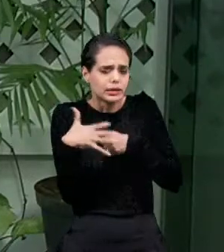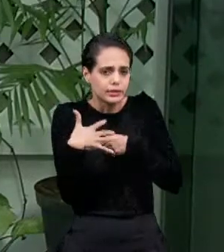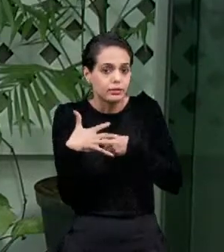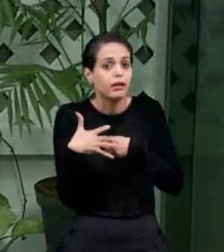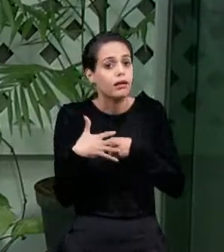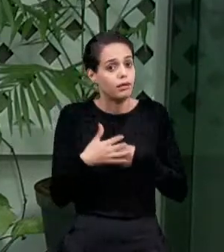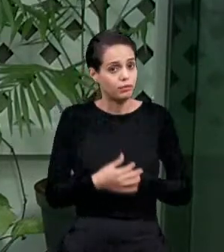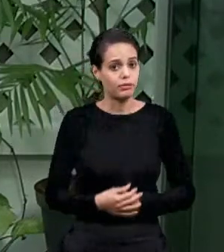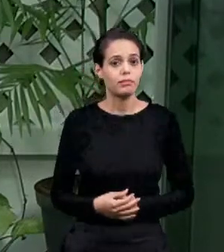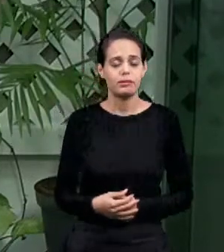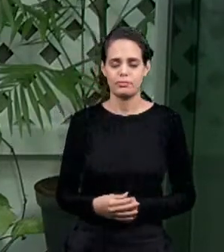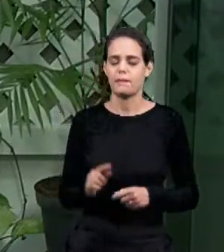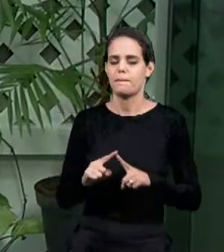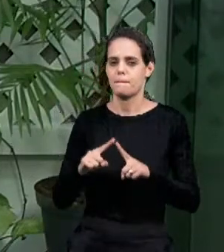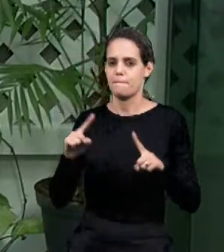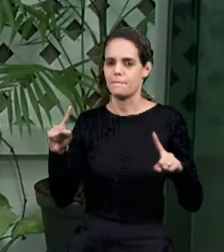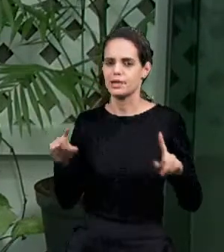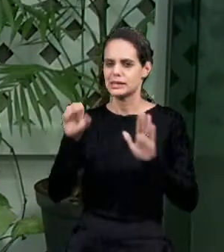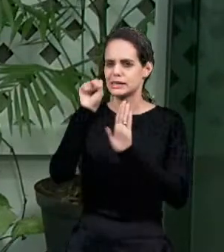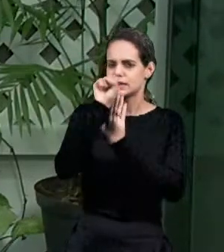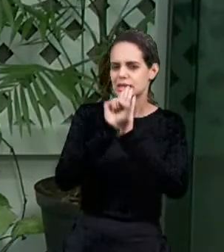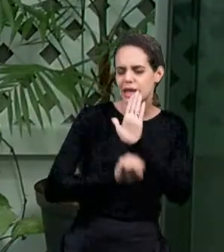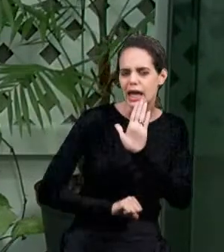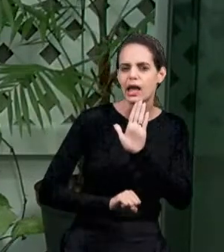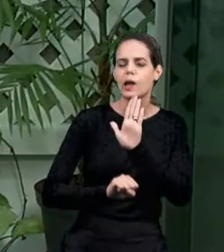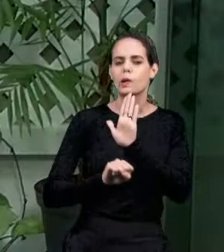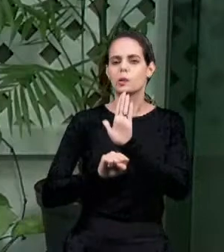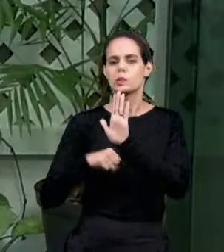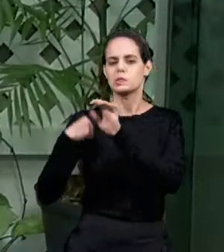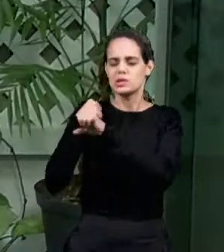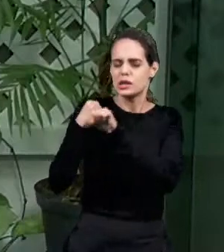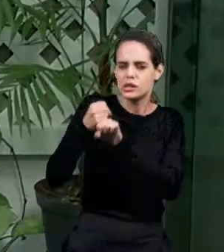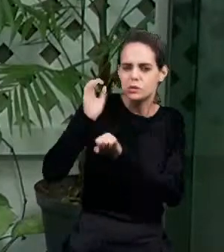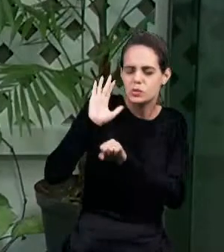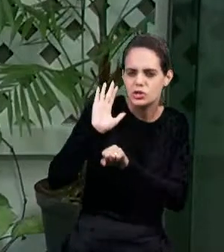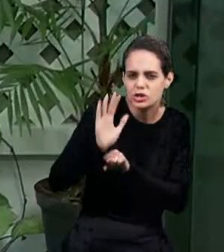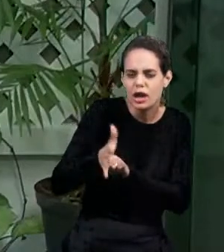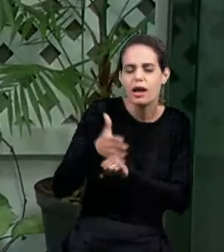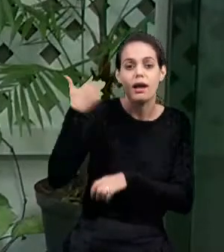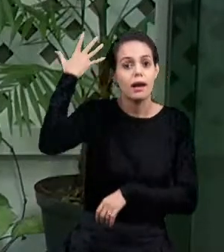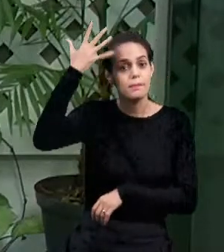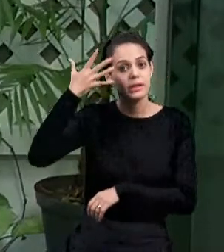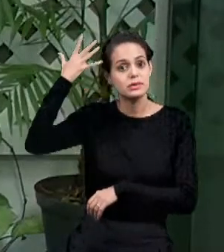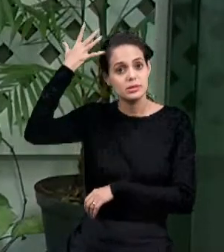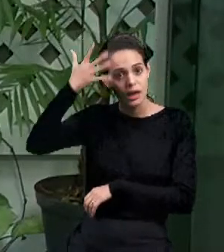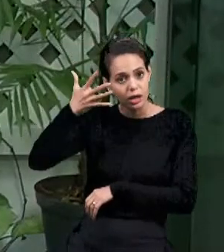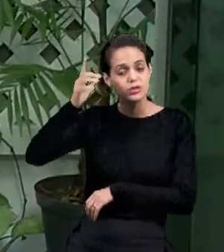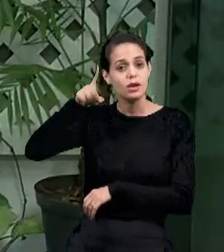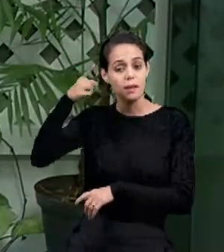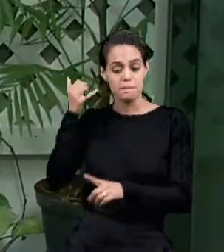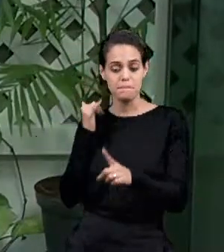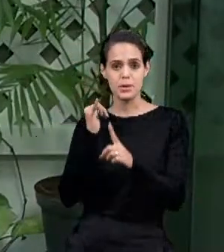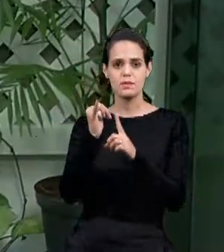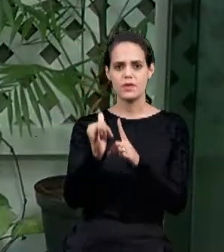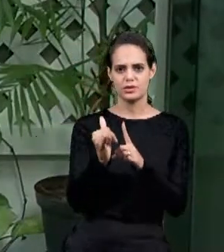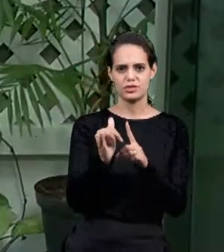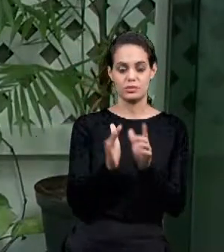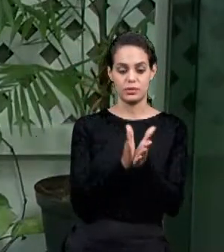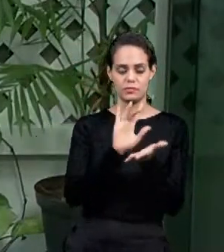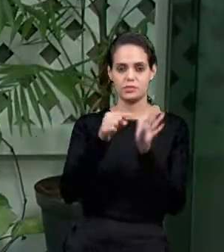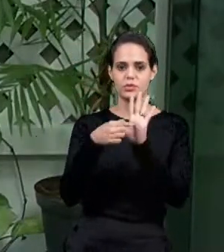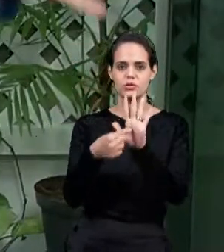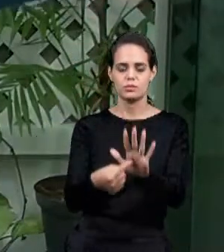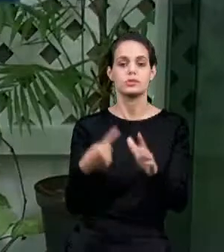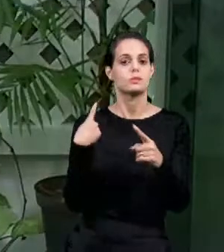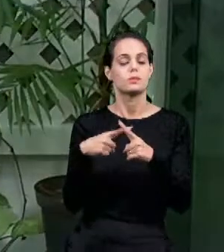séculos, os anos, os tempos, que é a palavra profética. Porque o Espírito Santo, ele vem na